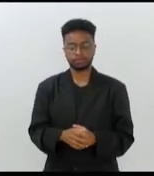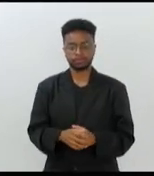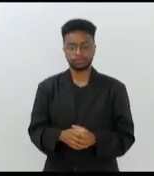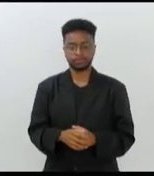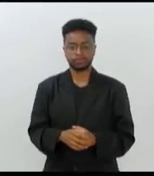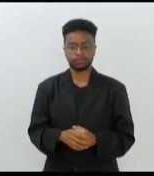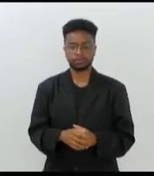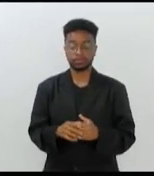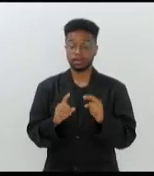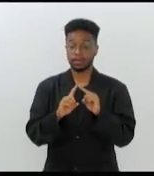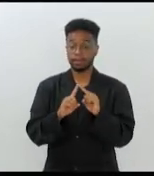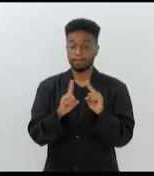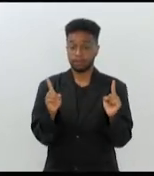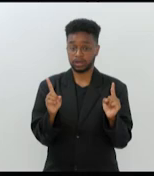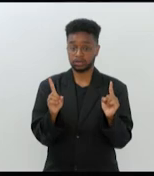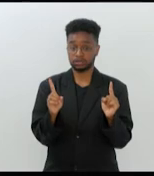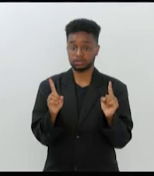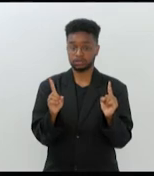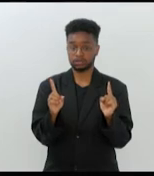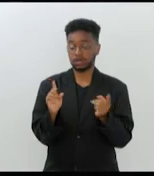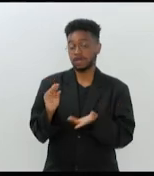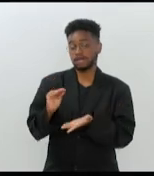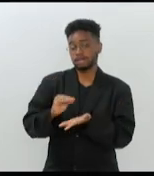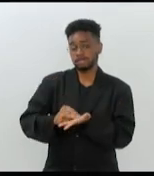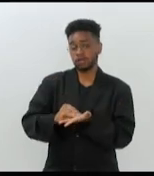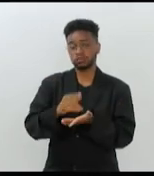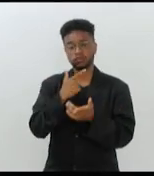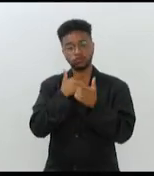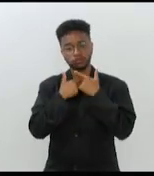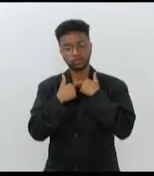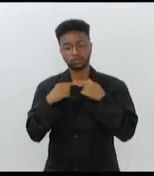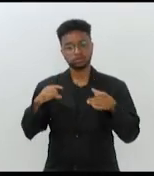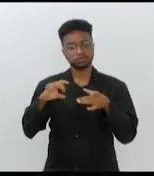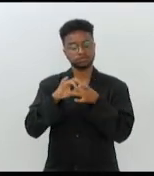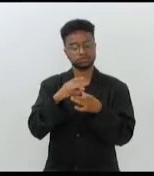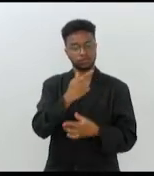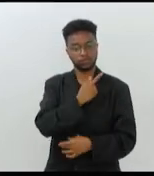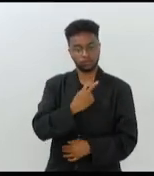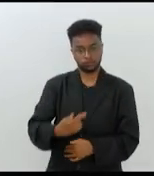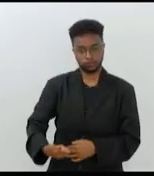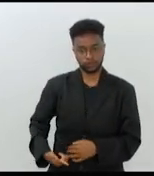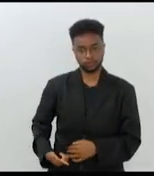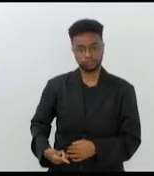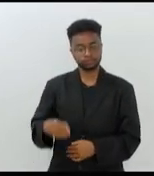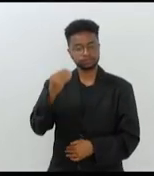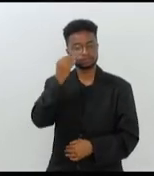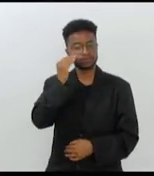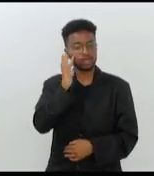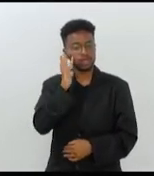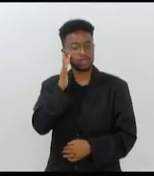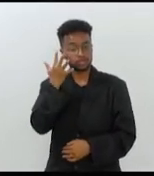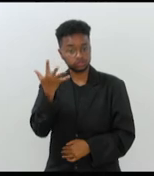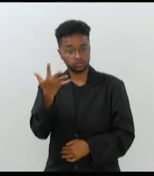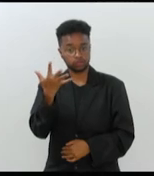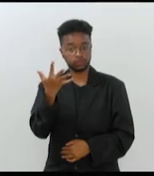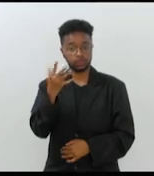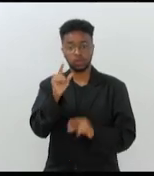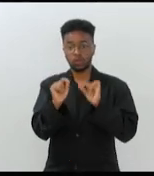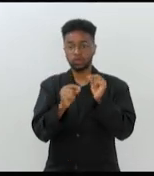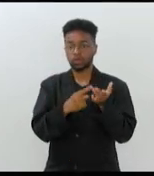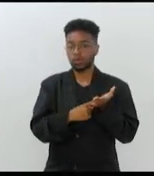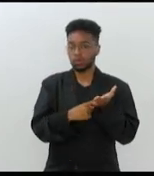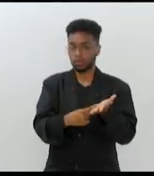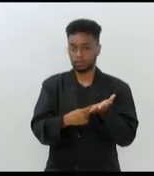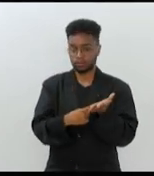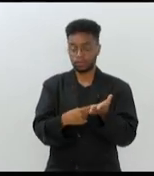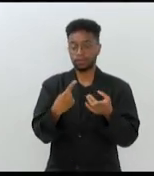Agora, falta boa vontade do governo para resolver os seus compromissos. Eu